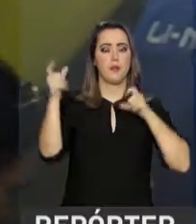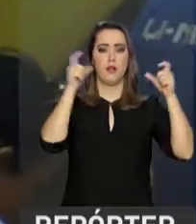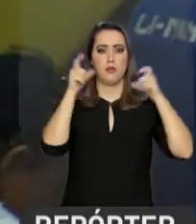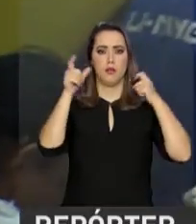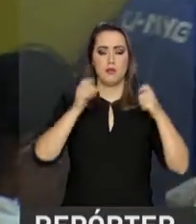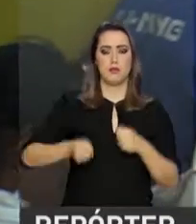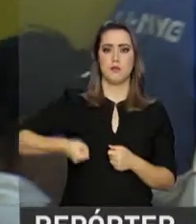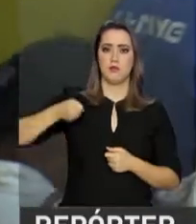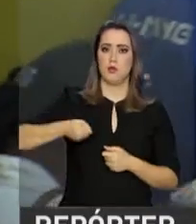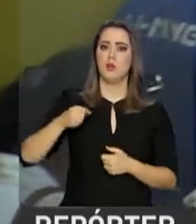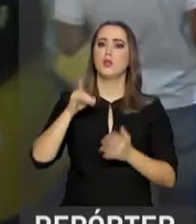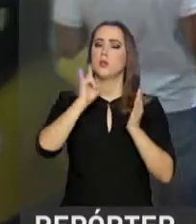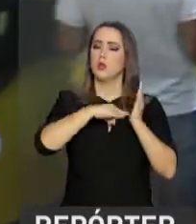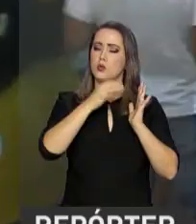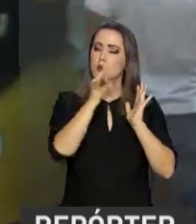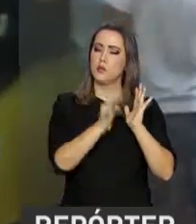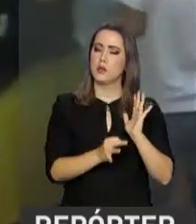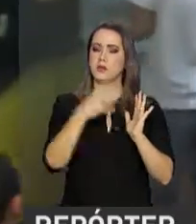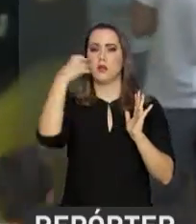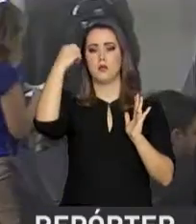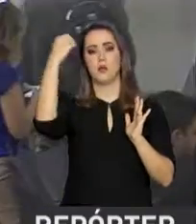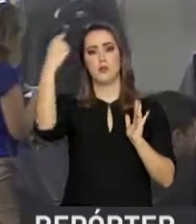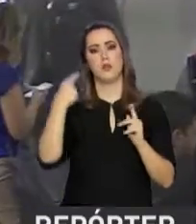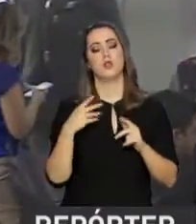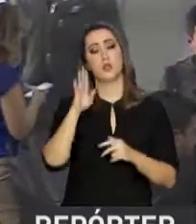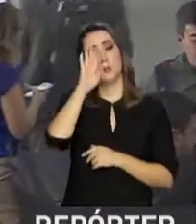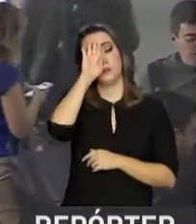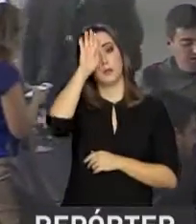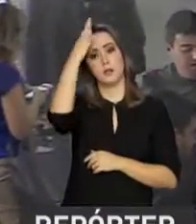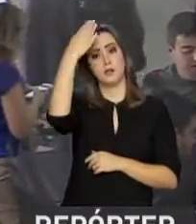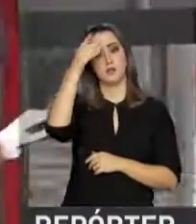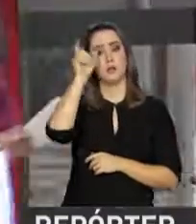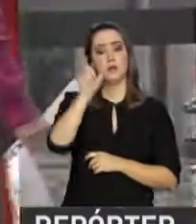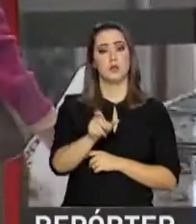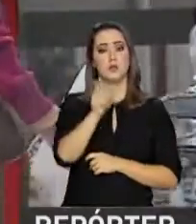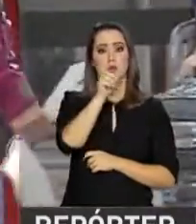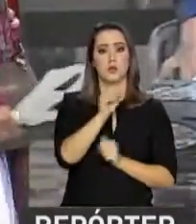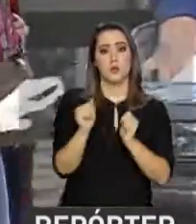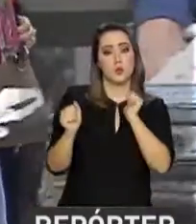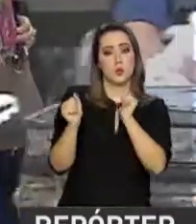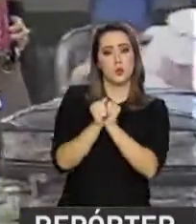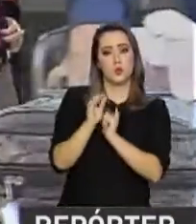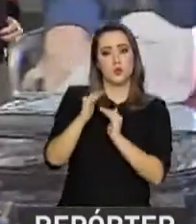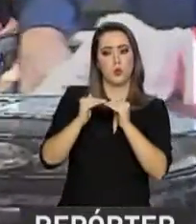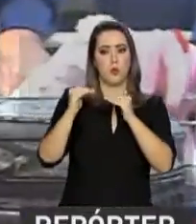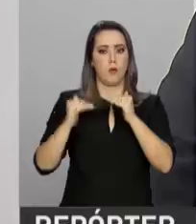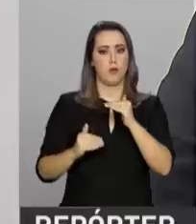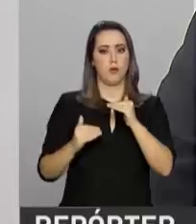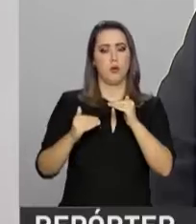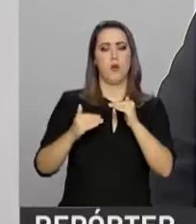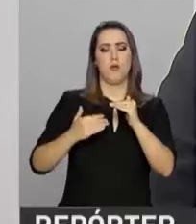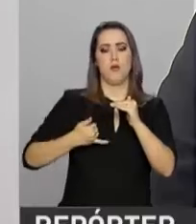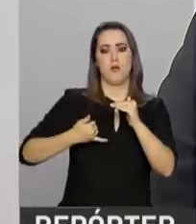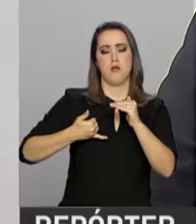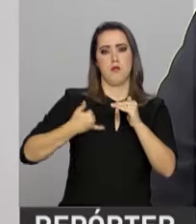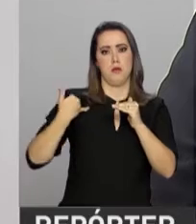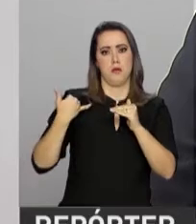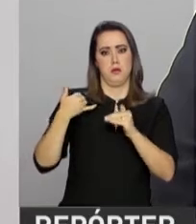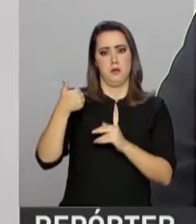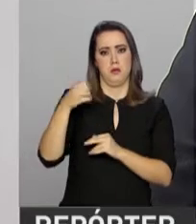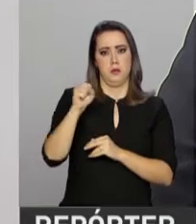bagagem e à documentação necessária para viajar, principalmente para quem vai estar acompanhado de menores de idade. Antes de sair de casa,